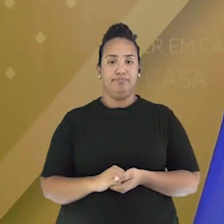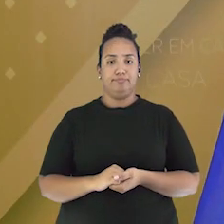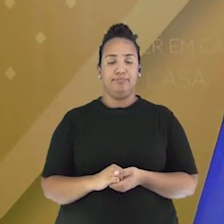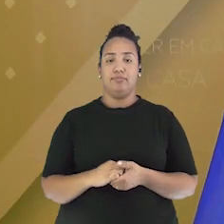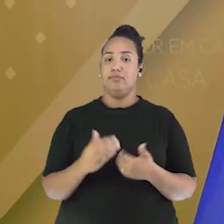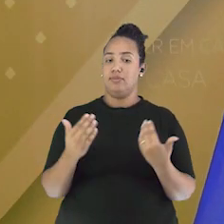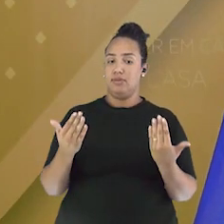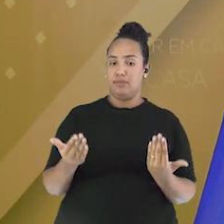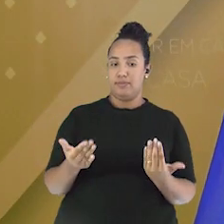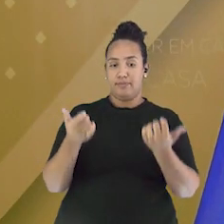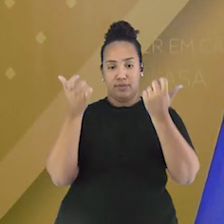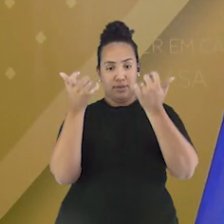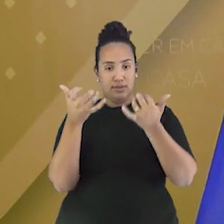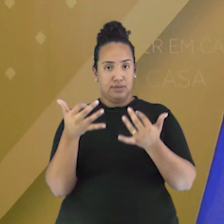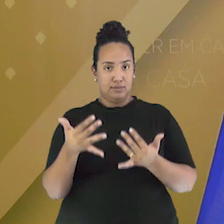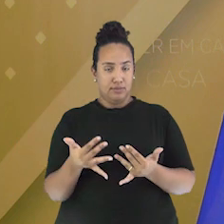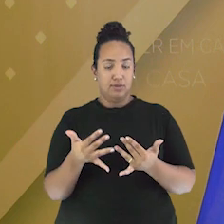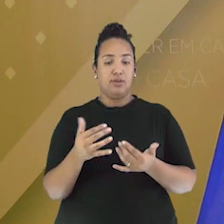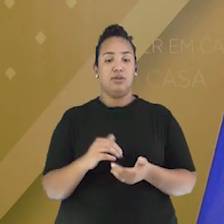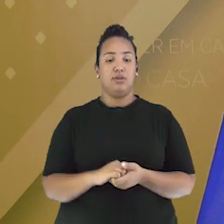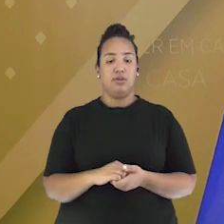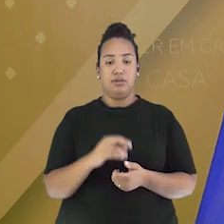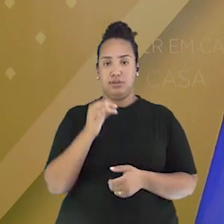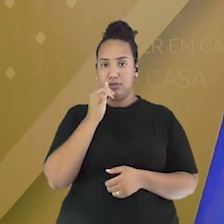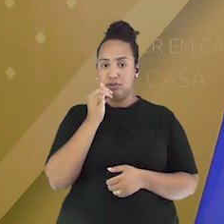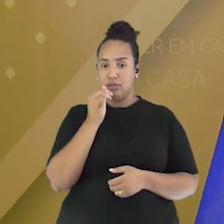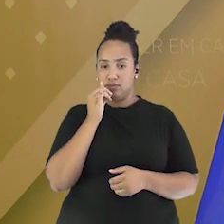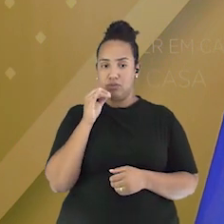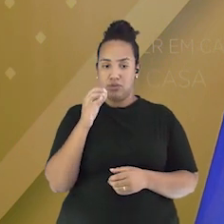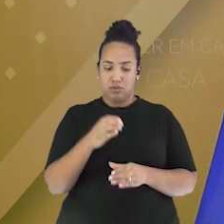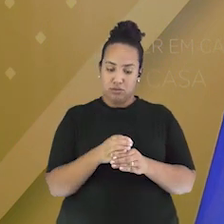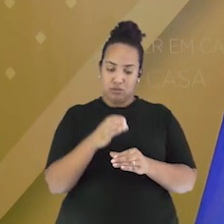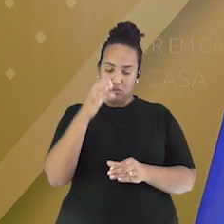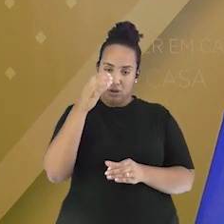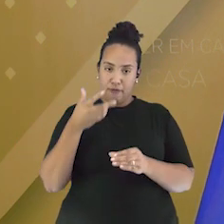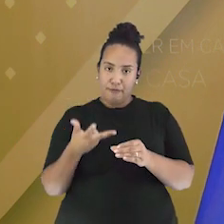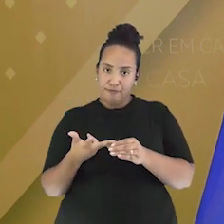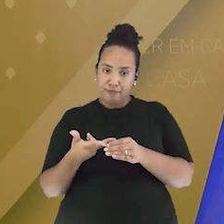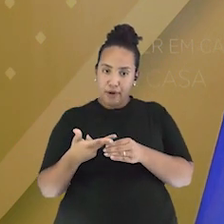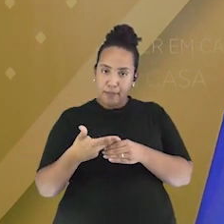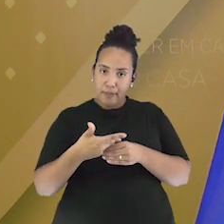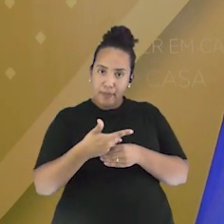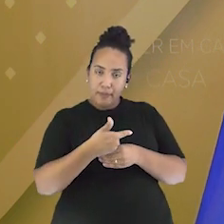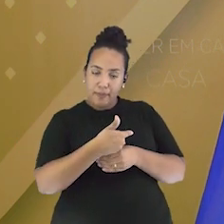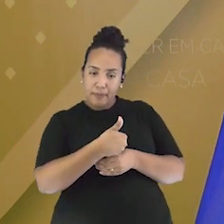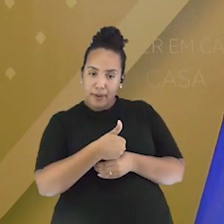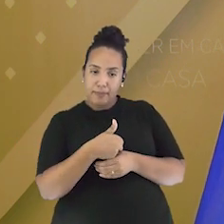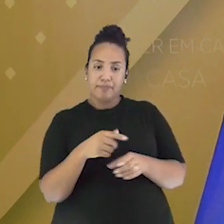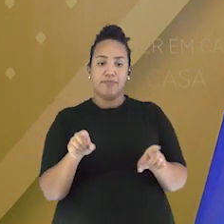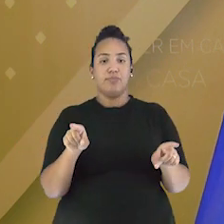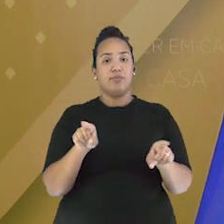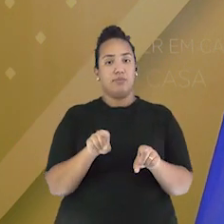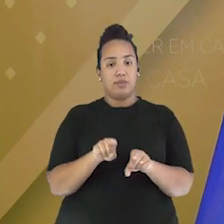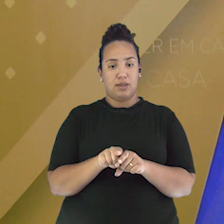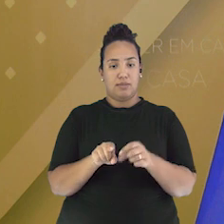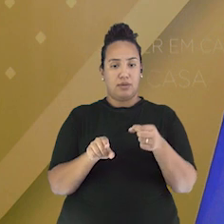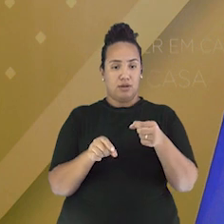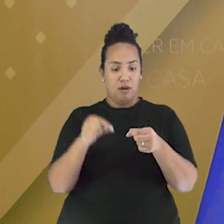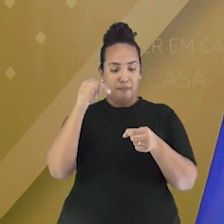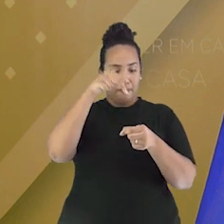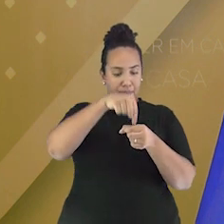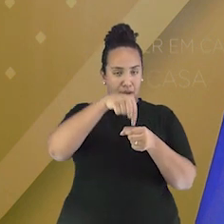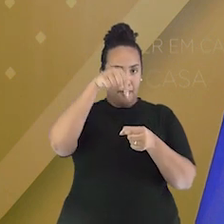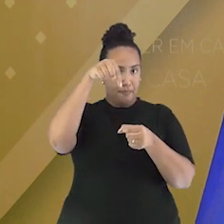gente diz, tanto para a parte em que a gente corta a garrafa PET, quanto na parte em que a gente realiza os 2